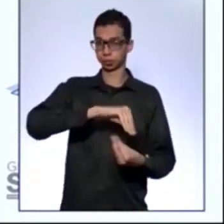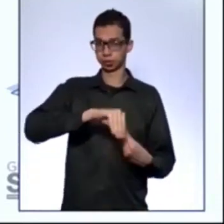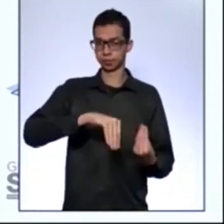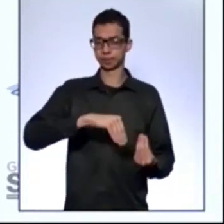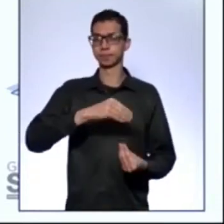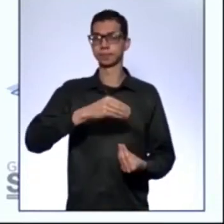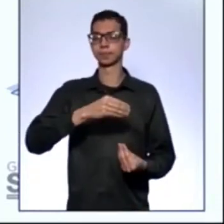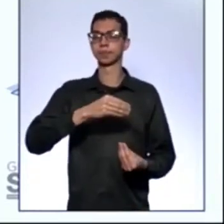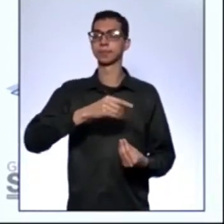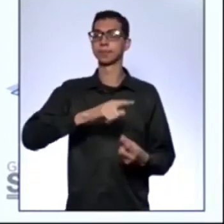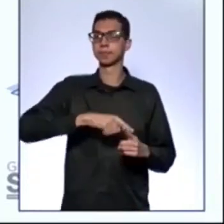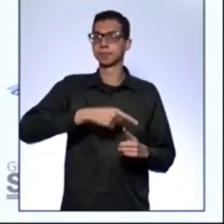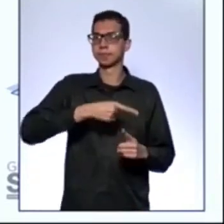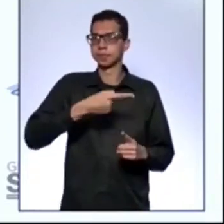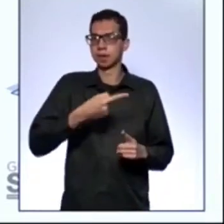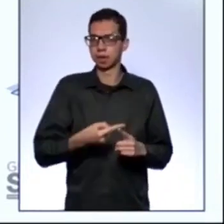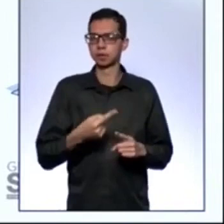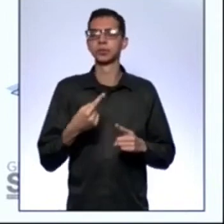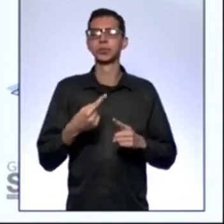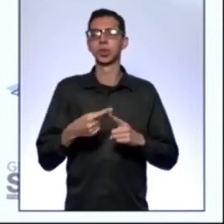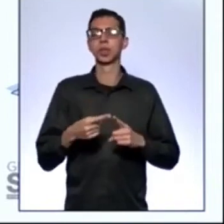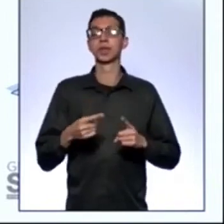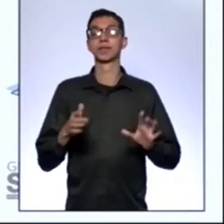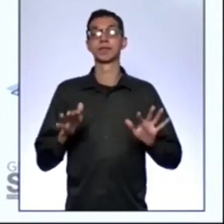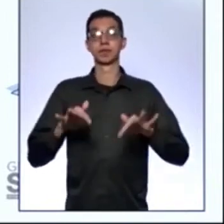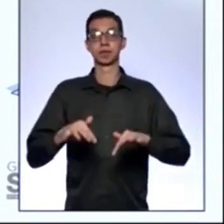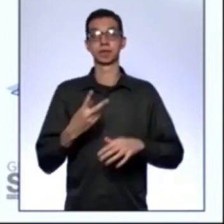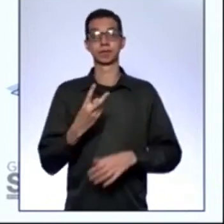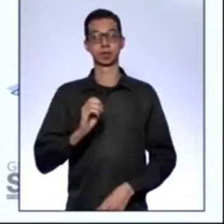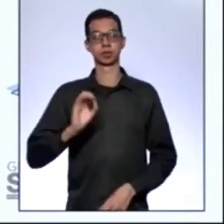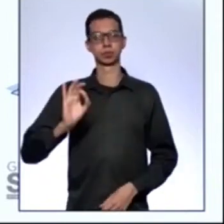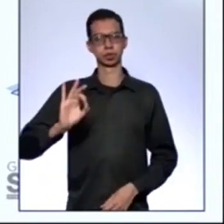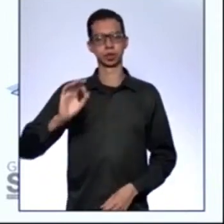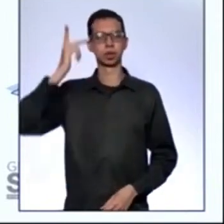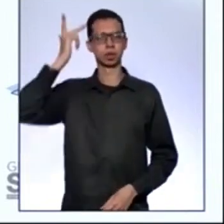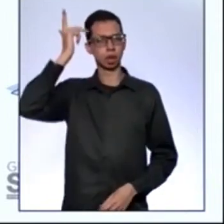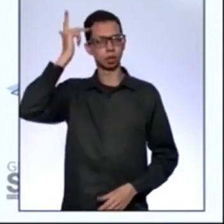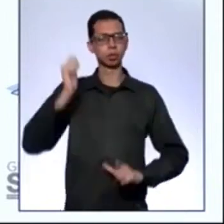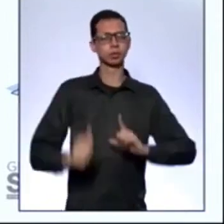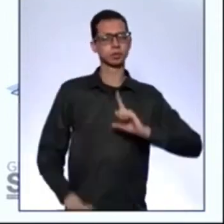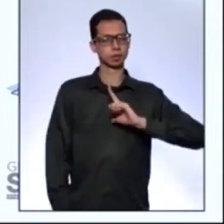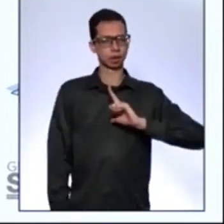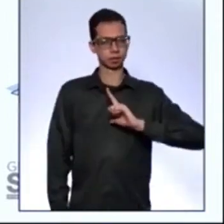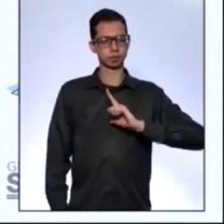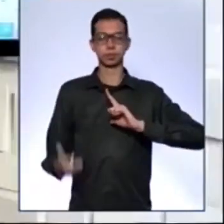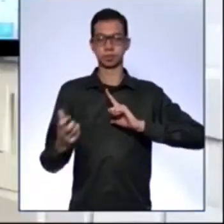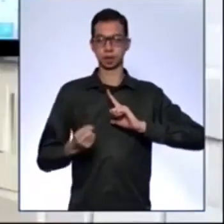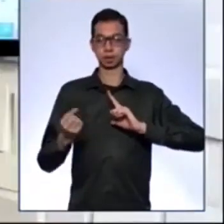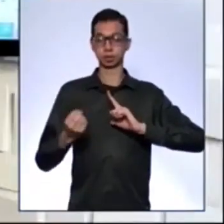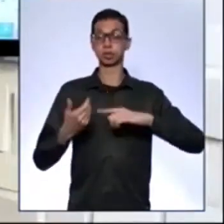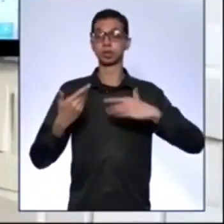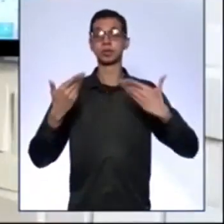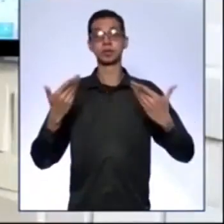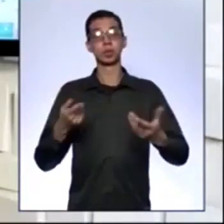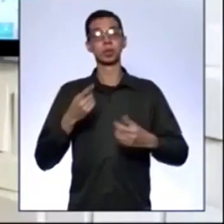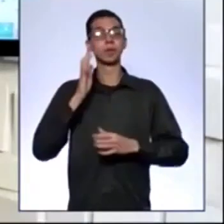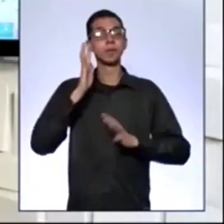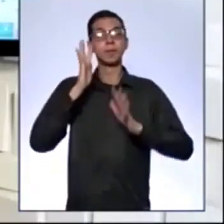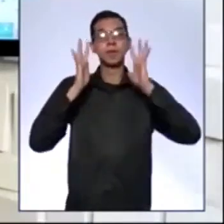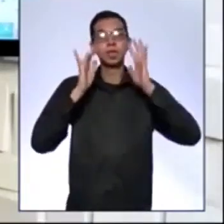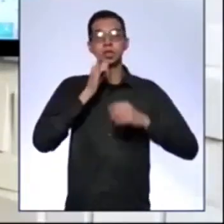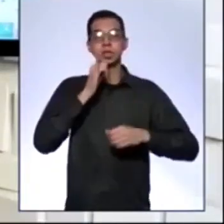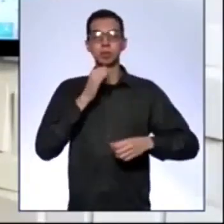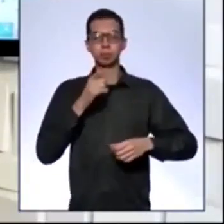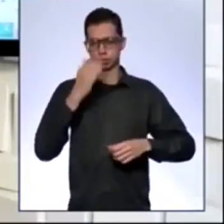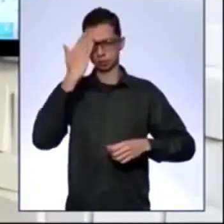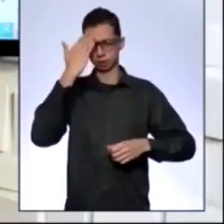para quem no final tenha Vinte por cento direito natural então o peão imagina um balde